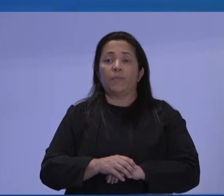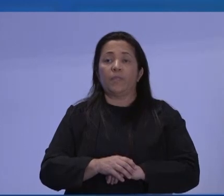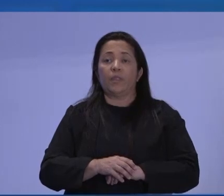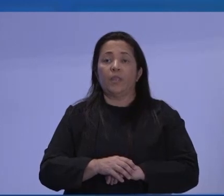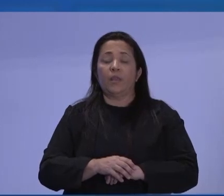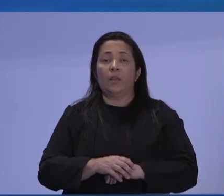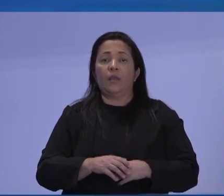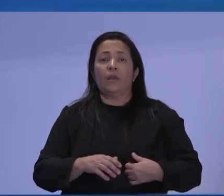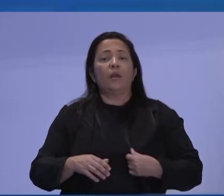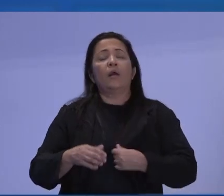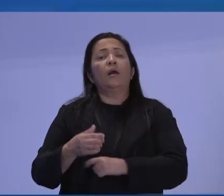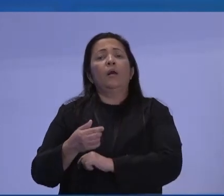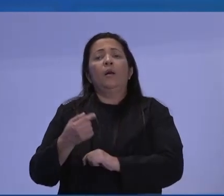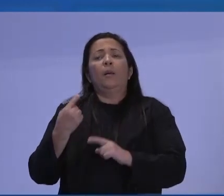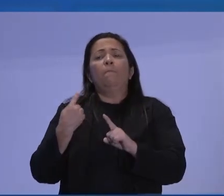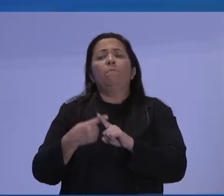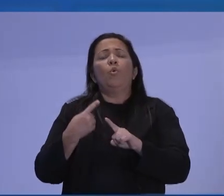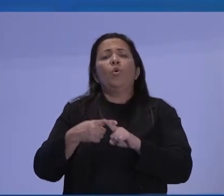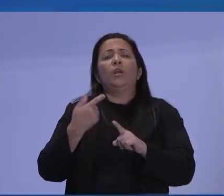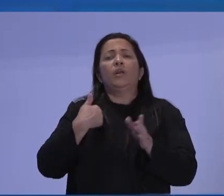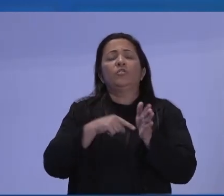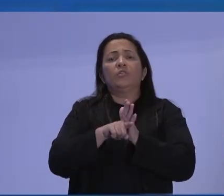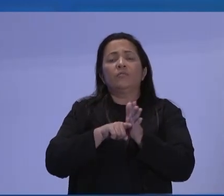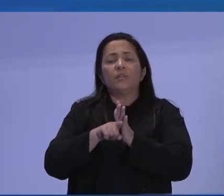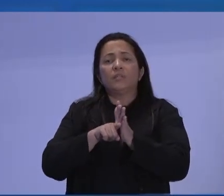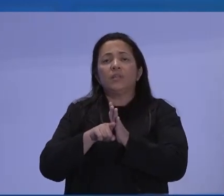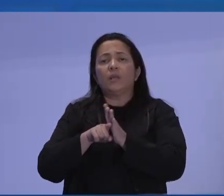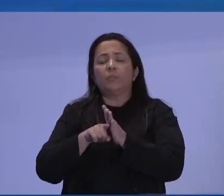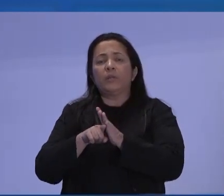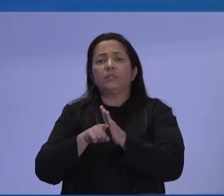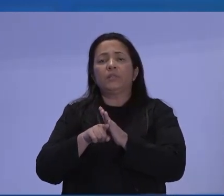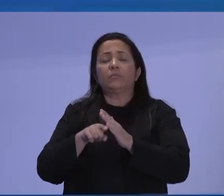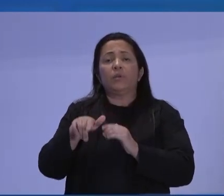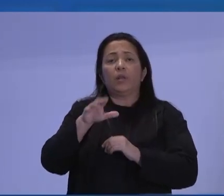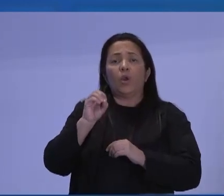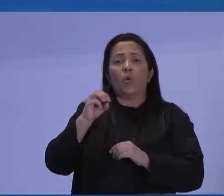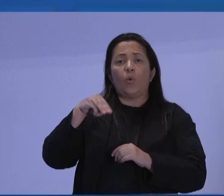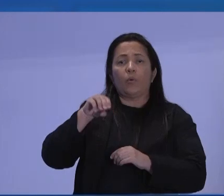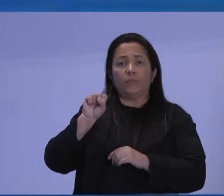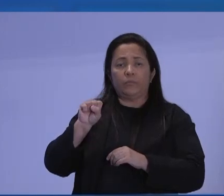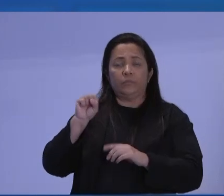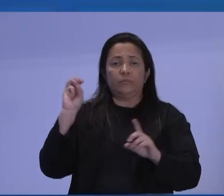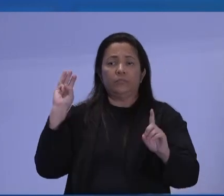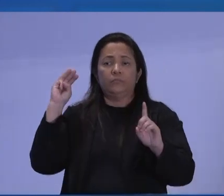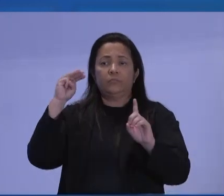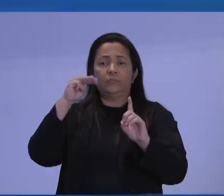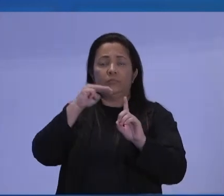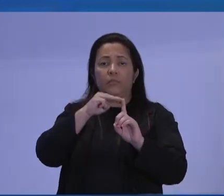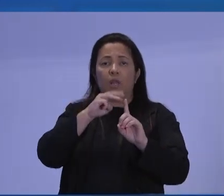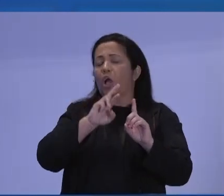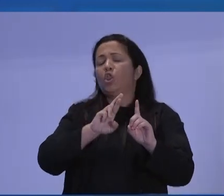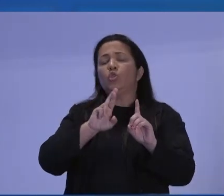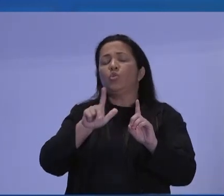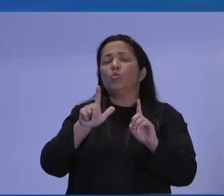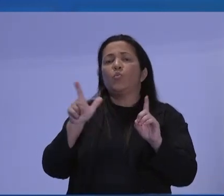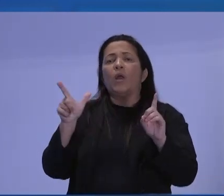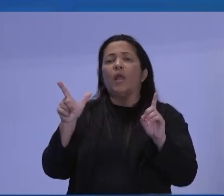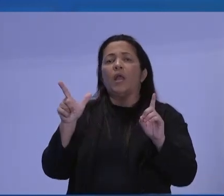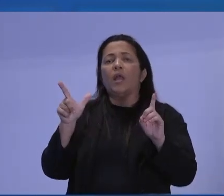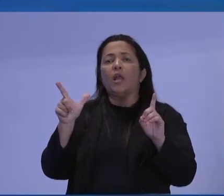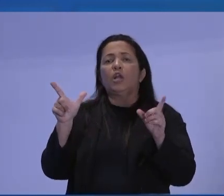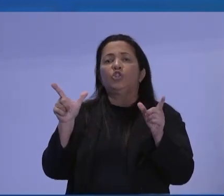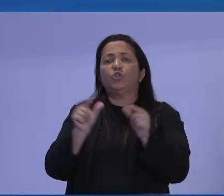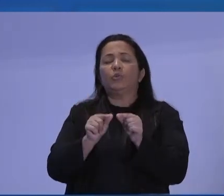tem usado hoje? A Organização Mundial de Saúde, ela fala assim, a nossa meta não é mais reduzir o número de casos, por isso é uma